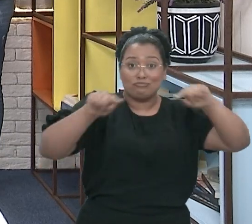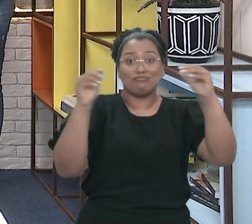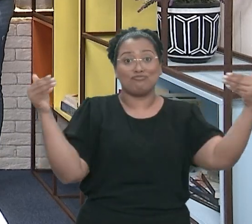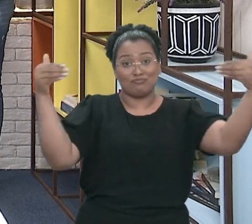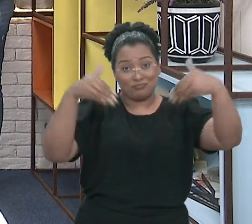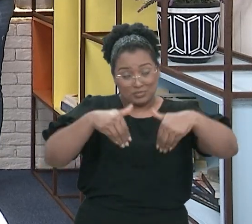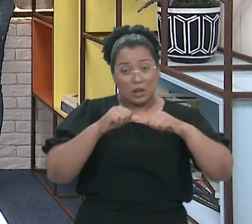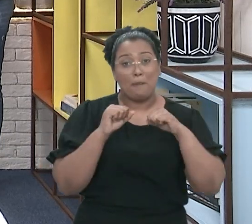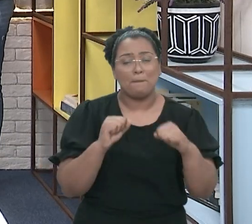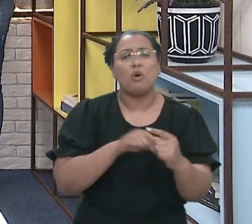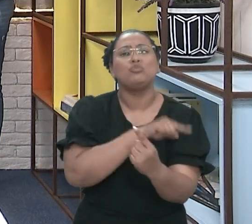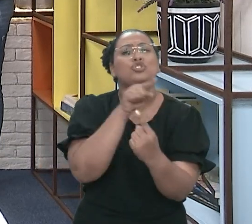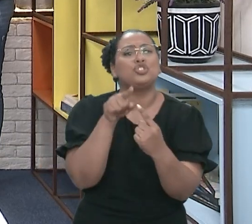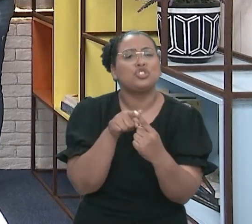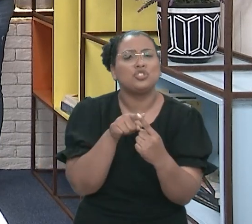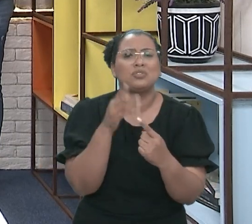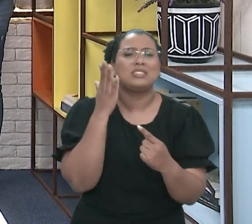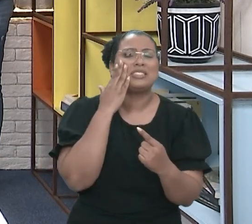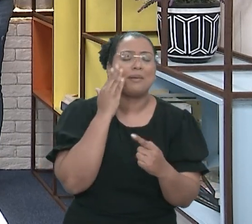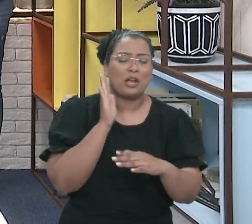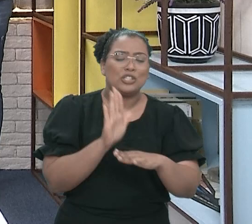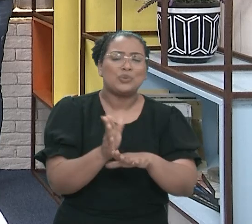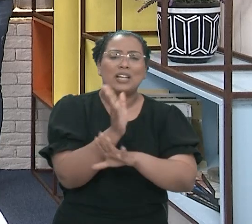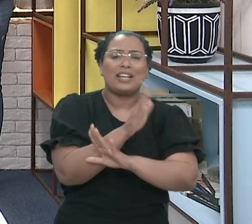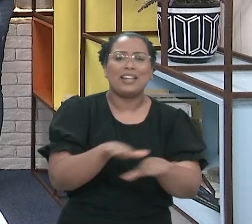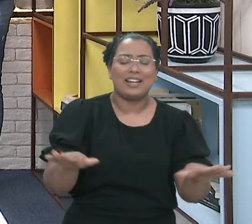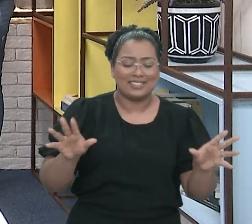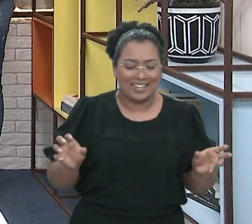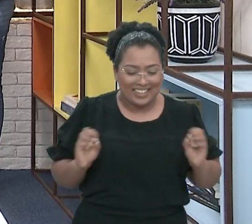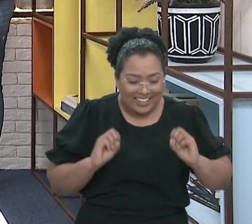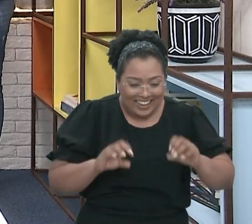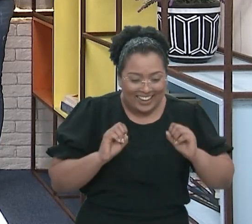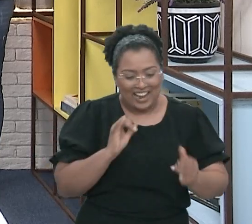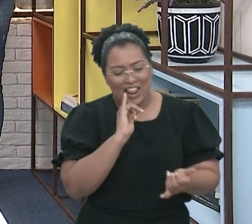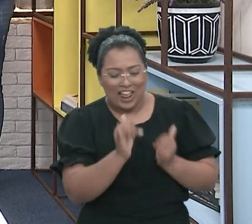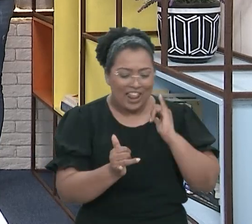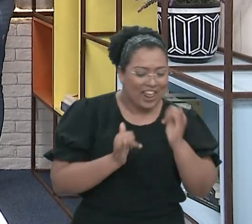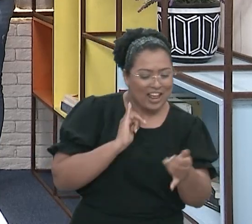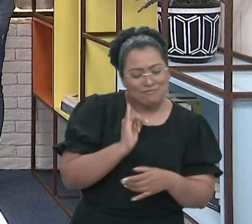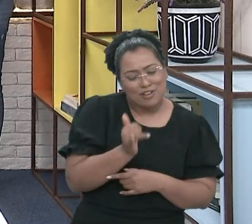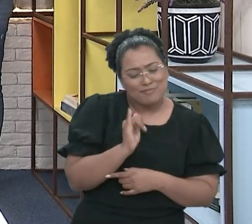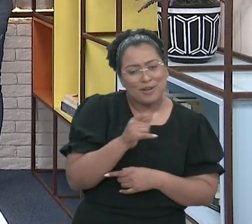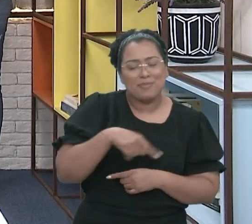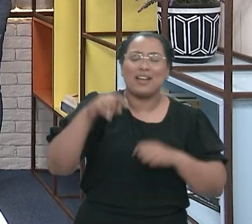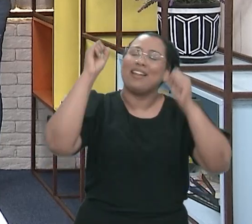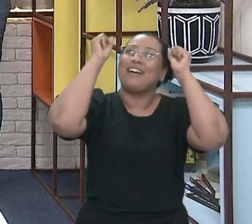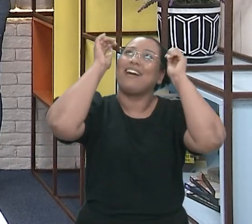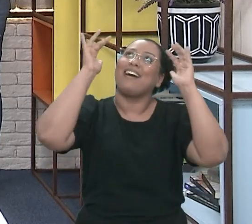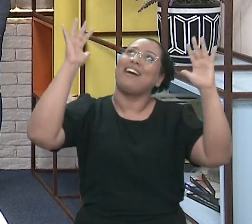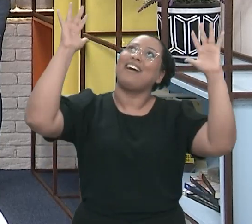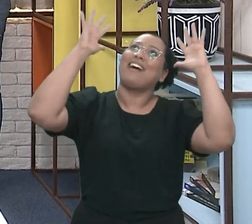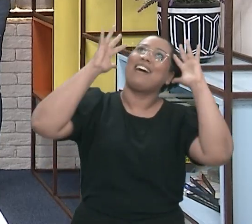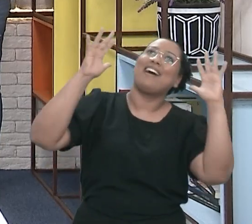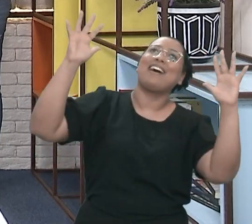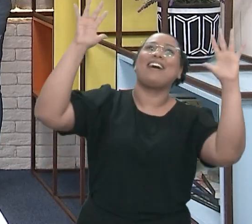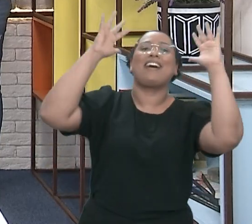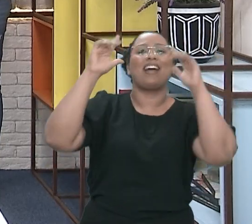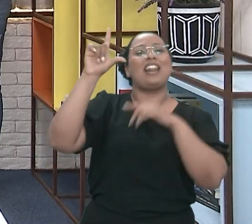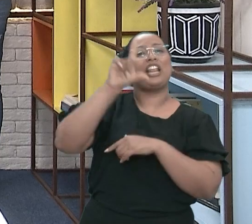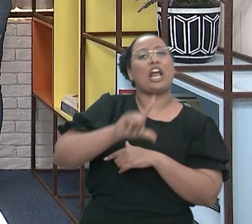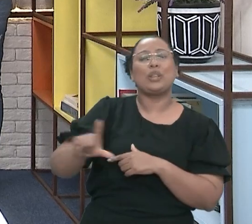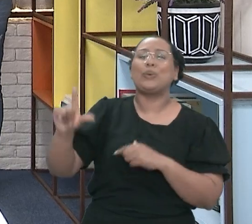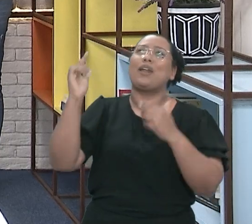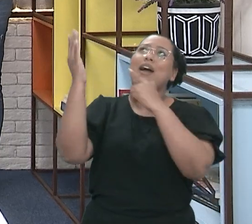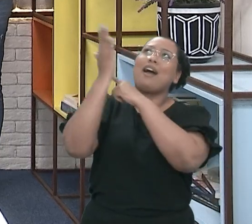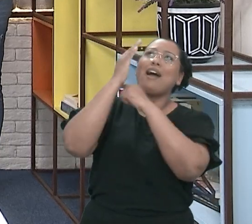principal objetivo é incentivar a imaginação e criatividade das crianças, também de adultos, por meio do contato com a literatura